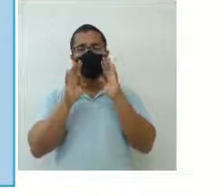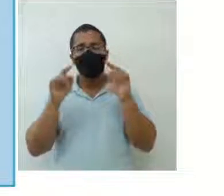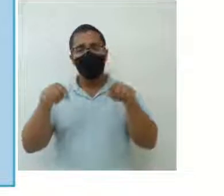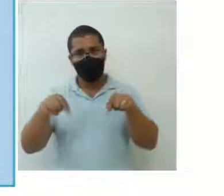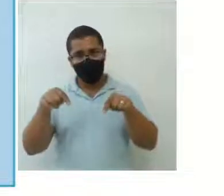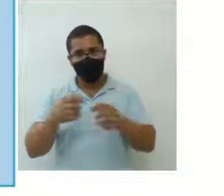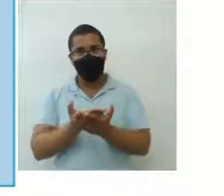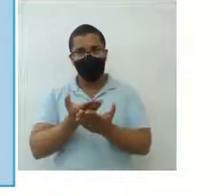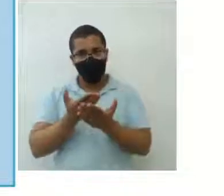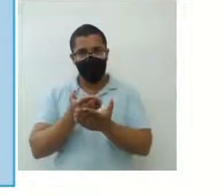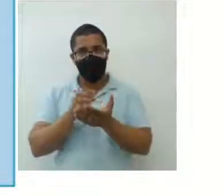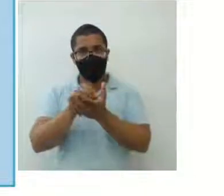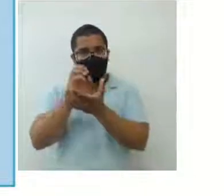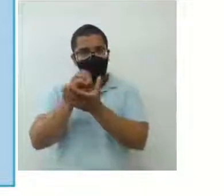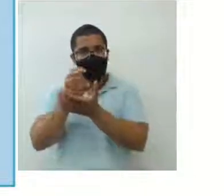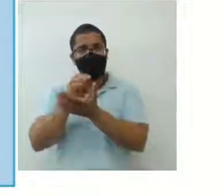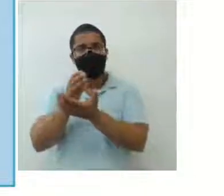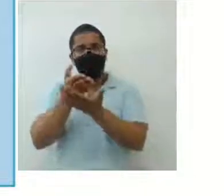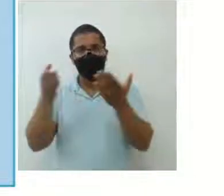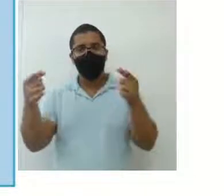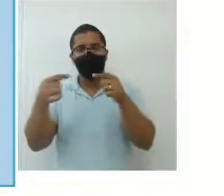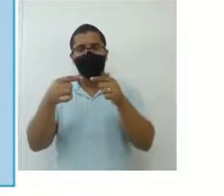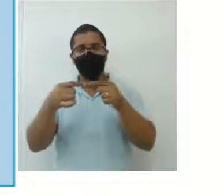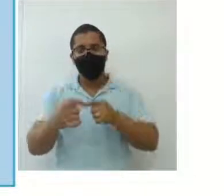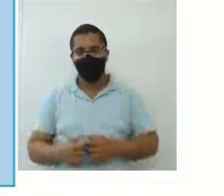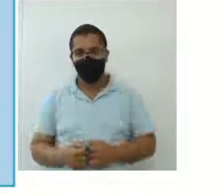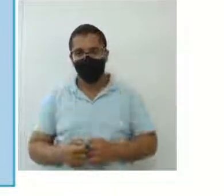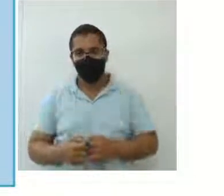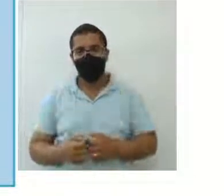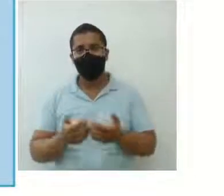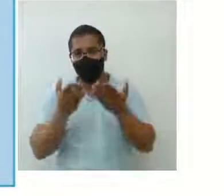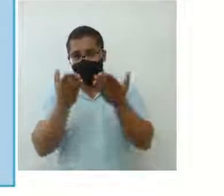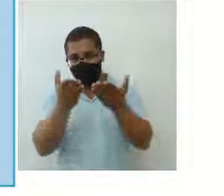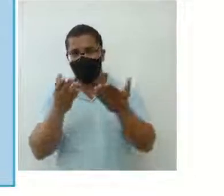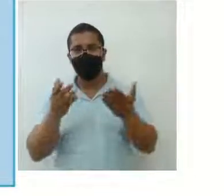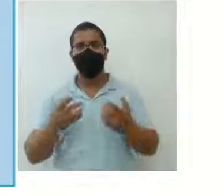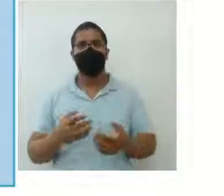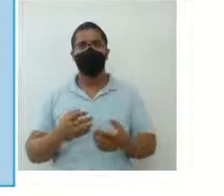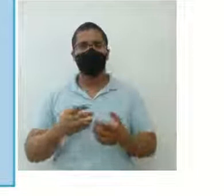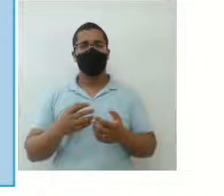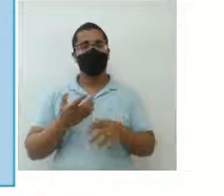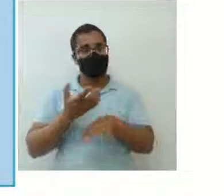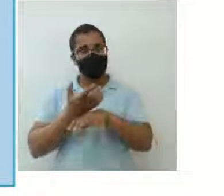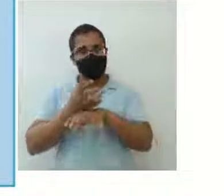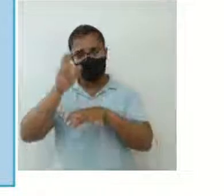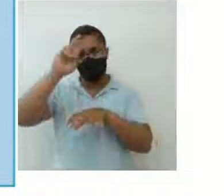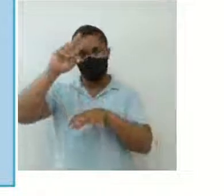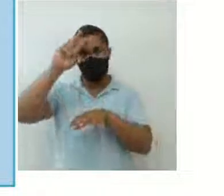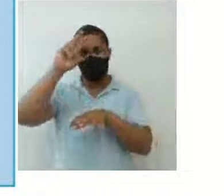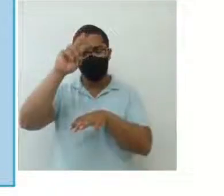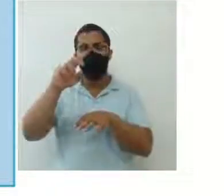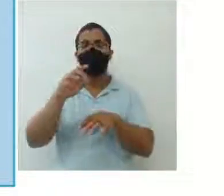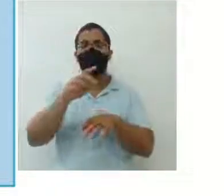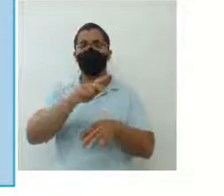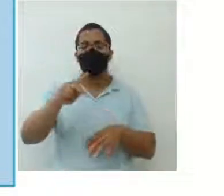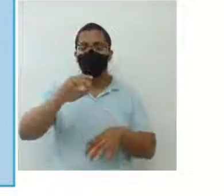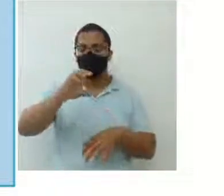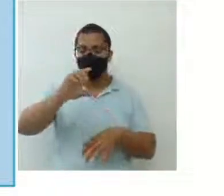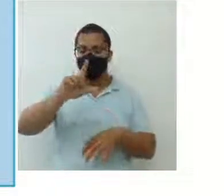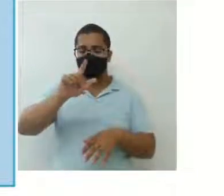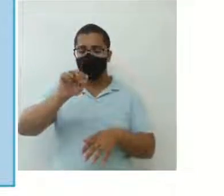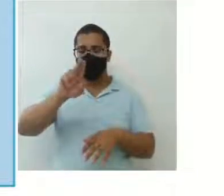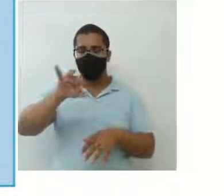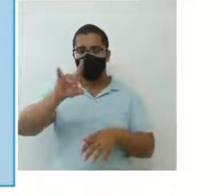programa maravilhoso, Educa PE, feito para você, né? A nossa nave da história, com o professor Cláudio Nascimento, né?